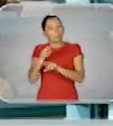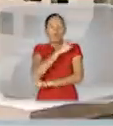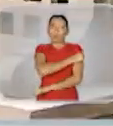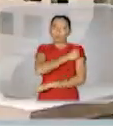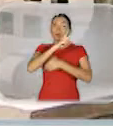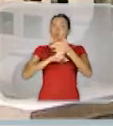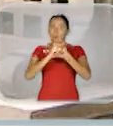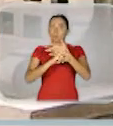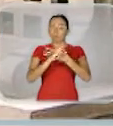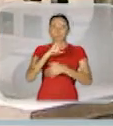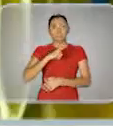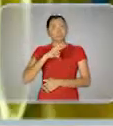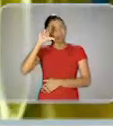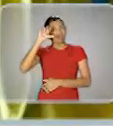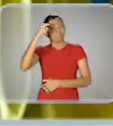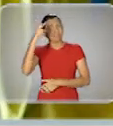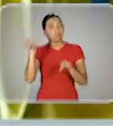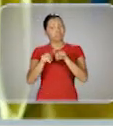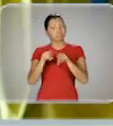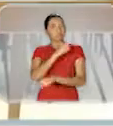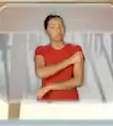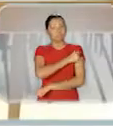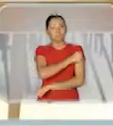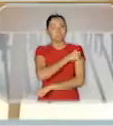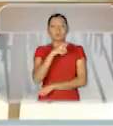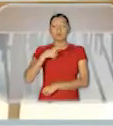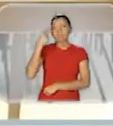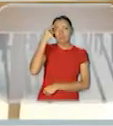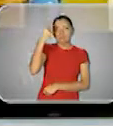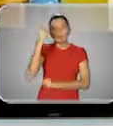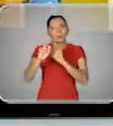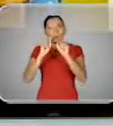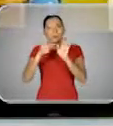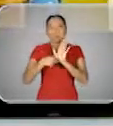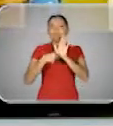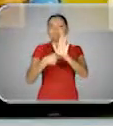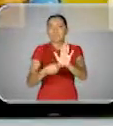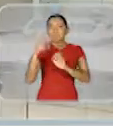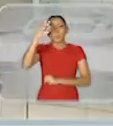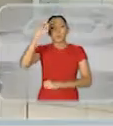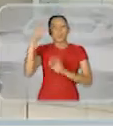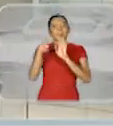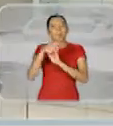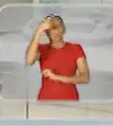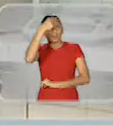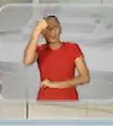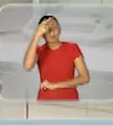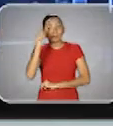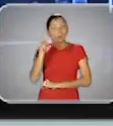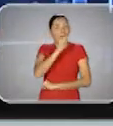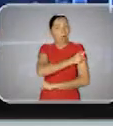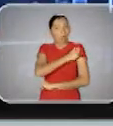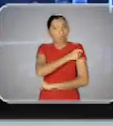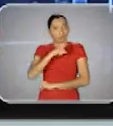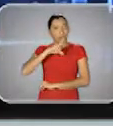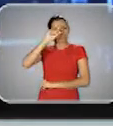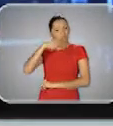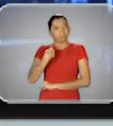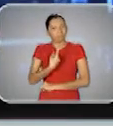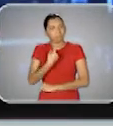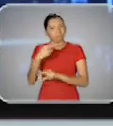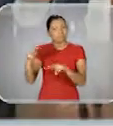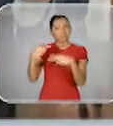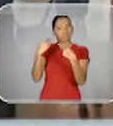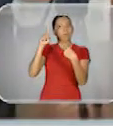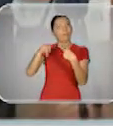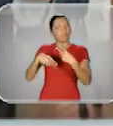que envolvem alunos da UEPA, algumas lideradas pelos estudantes. A ideia é revelar uma cultura acadêmica em que o aluno conquista